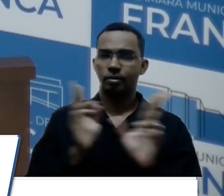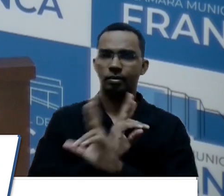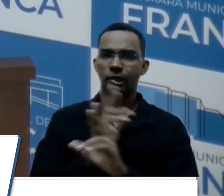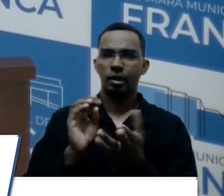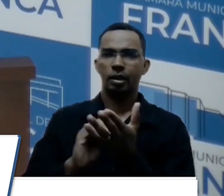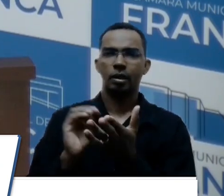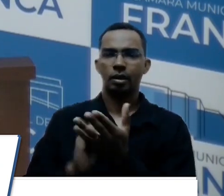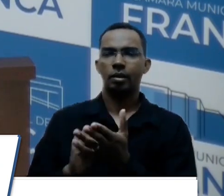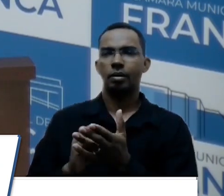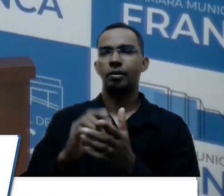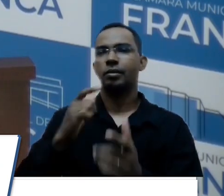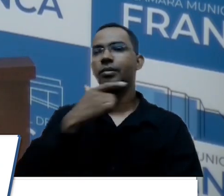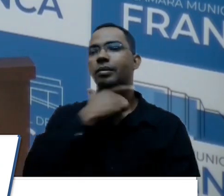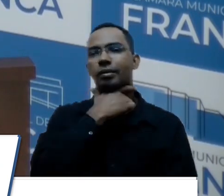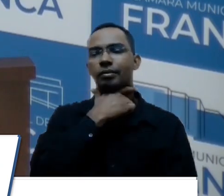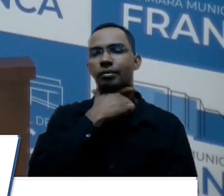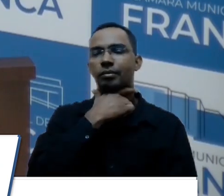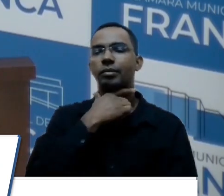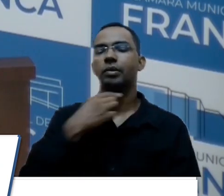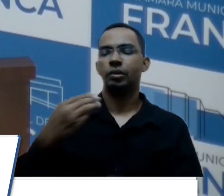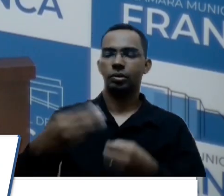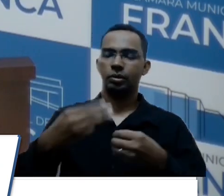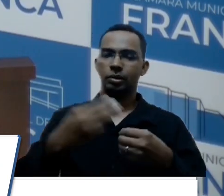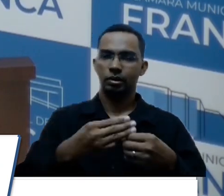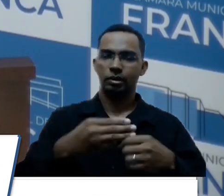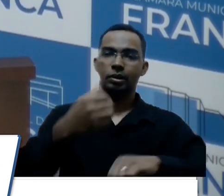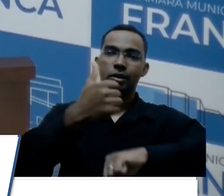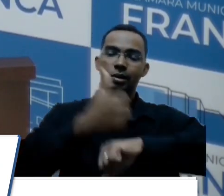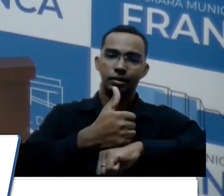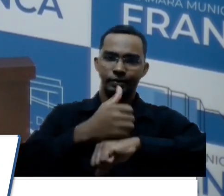vagas no município de Franca.